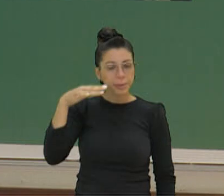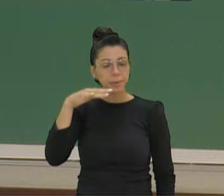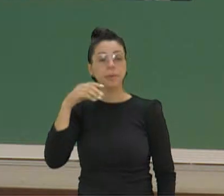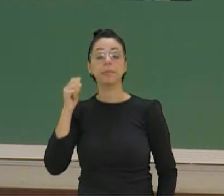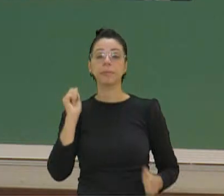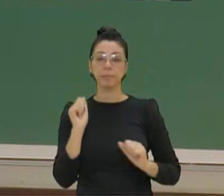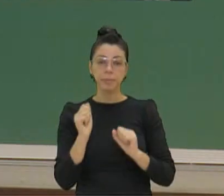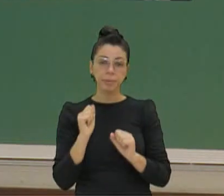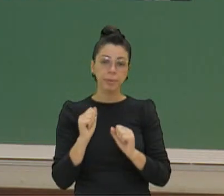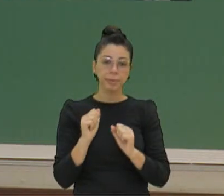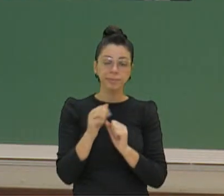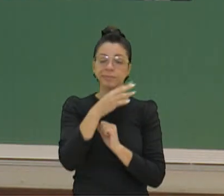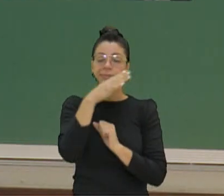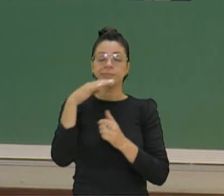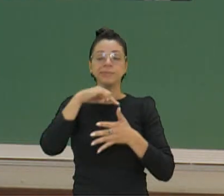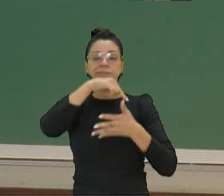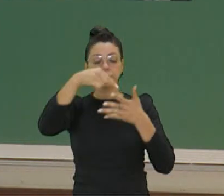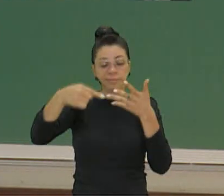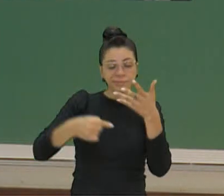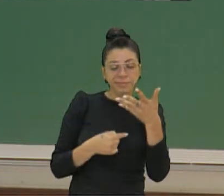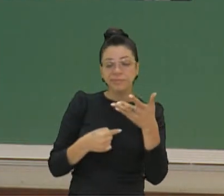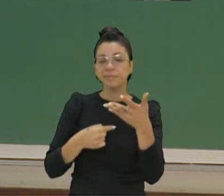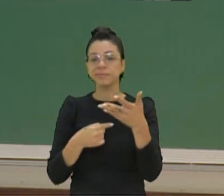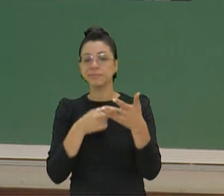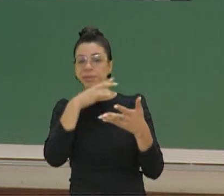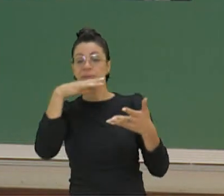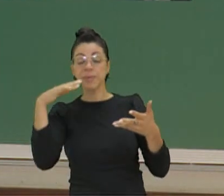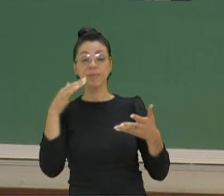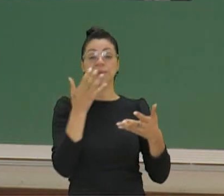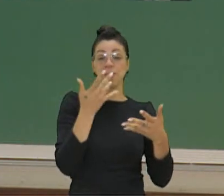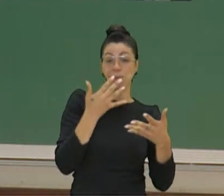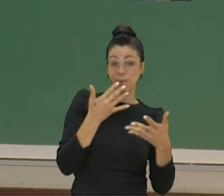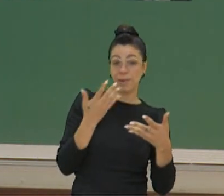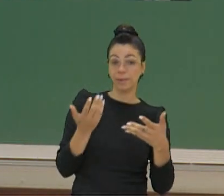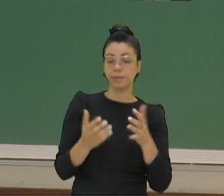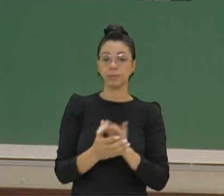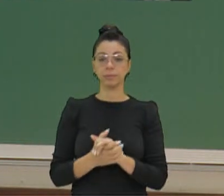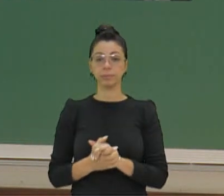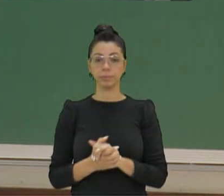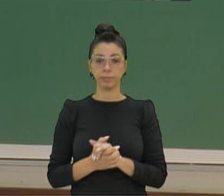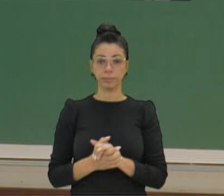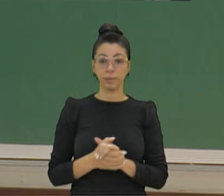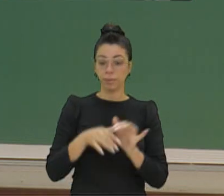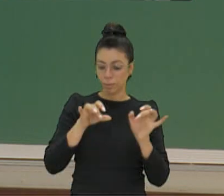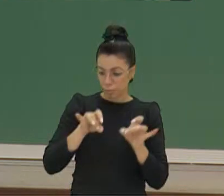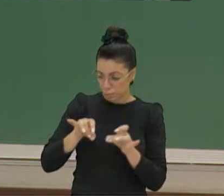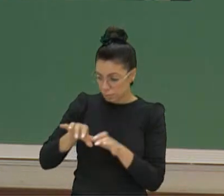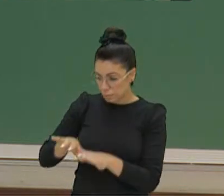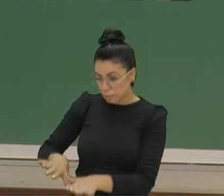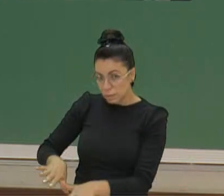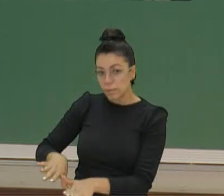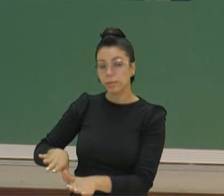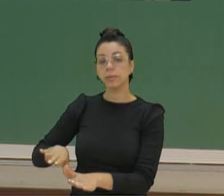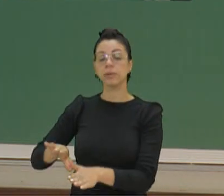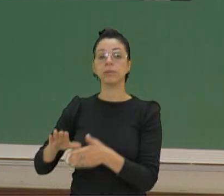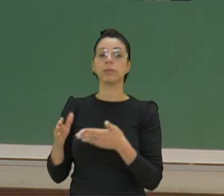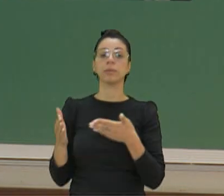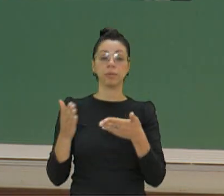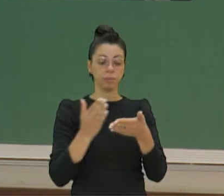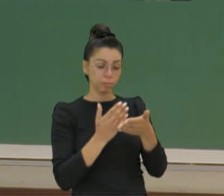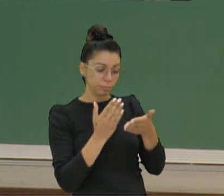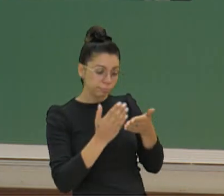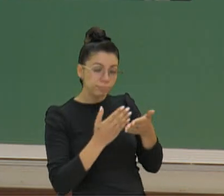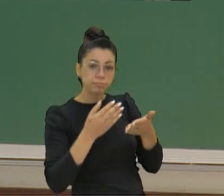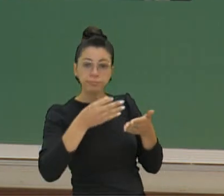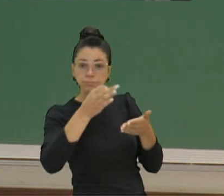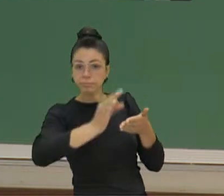Estamos trabalhando os sentidos, né? Cheirinho da caneta, a coloração. Marca, deixa tudo certinho no seu caderno,